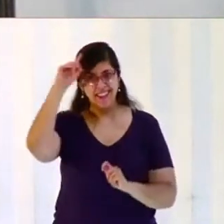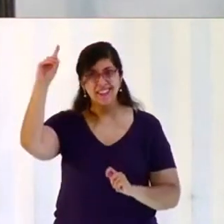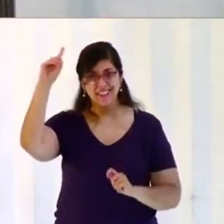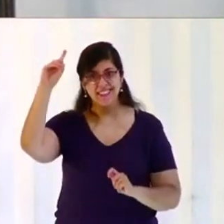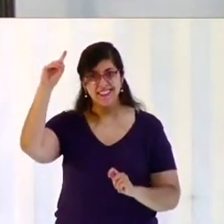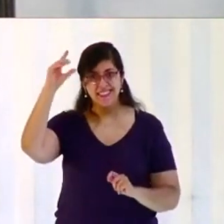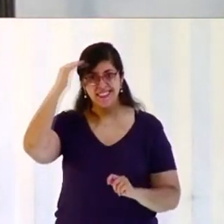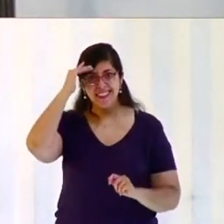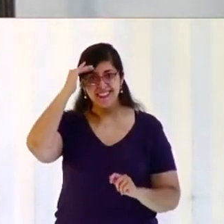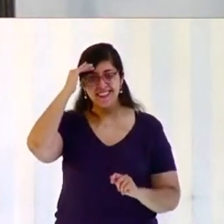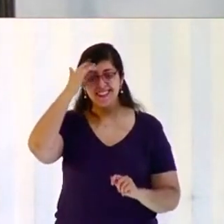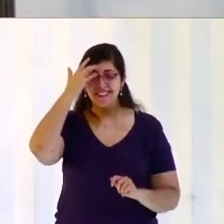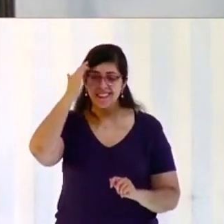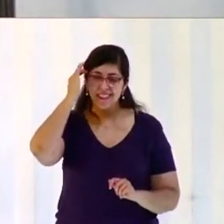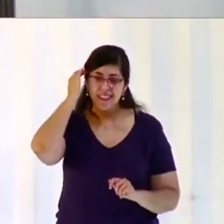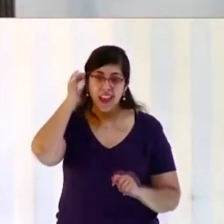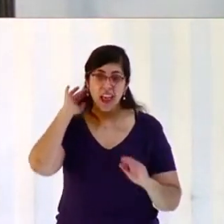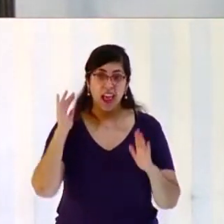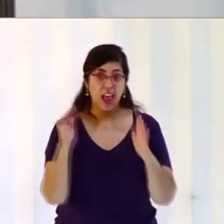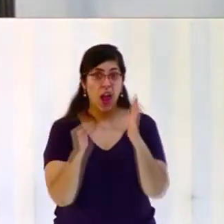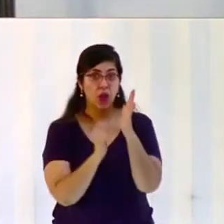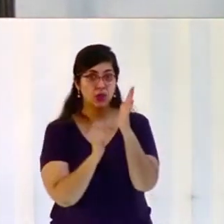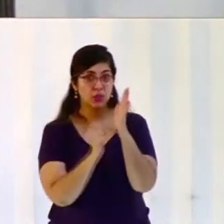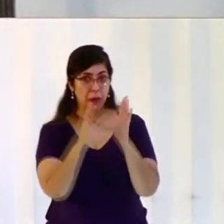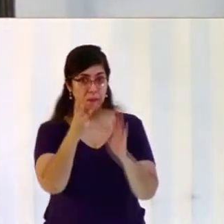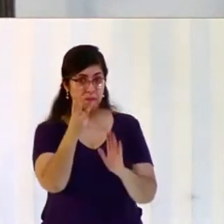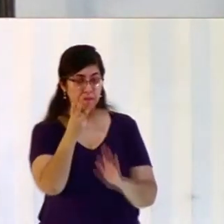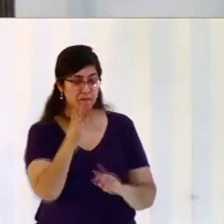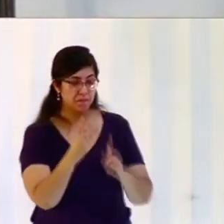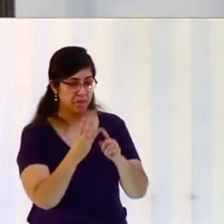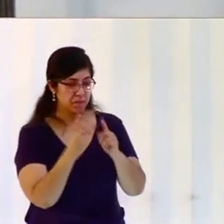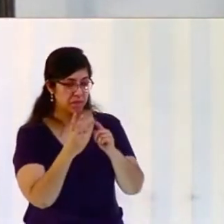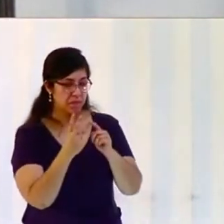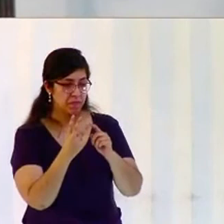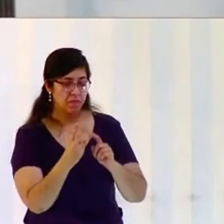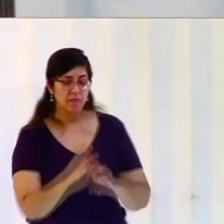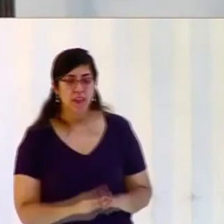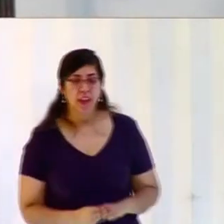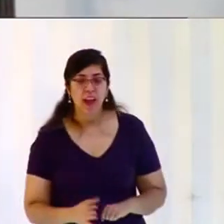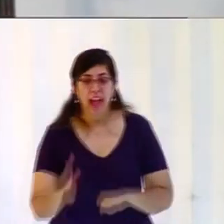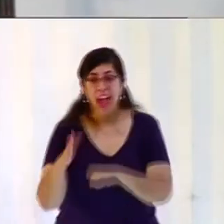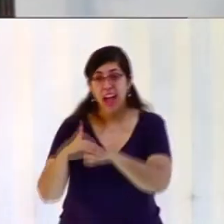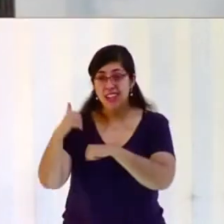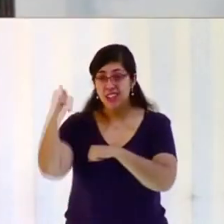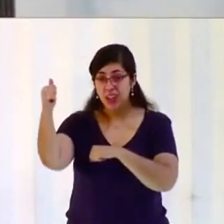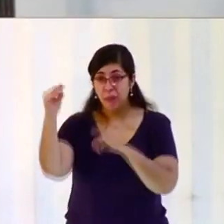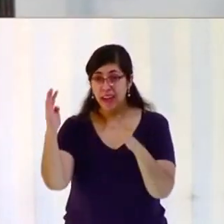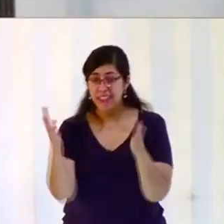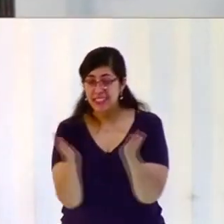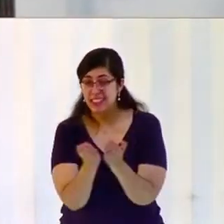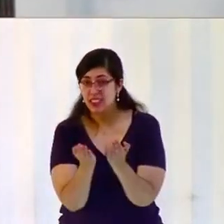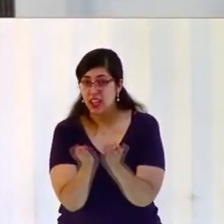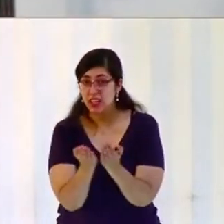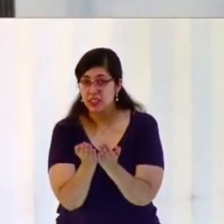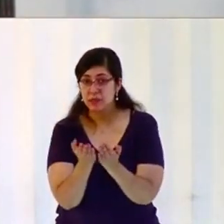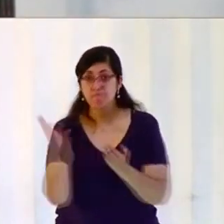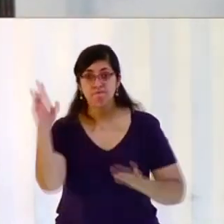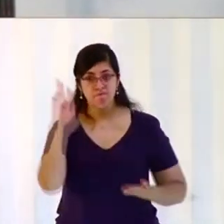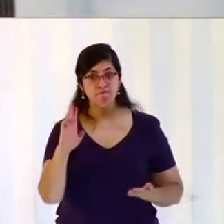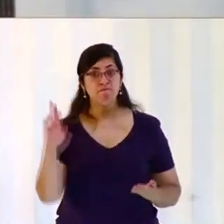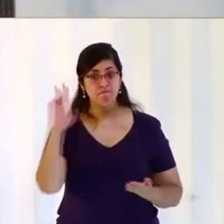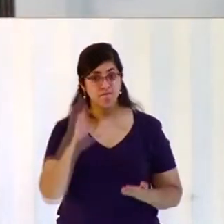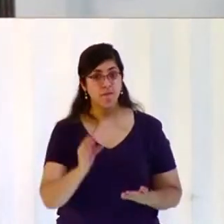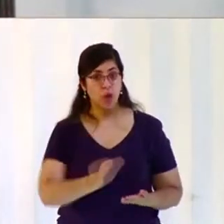dele. E a última coisa é quando nós somos chamados a um cristianismo prático. O que é o